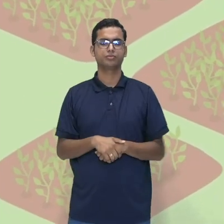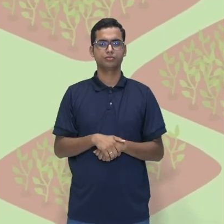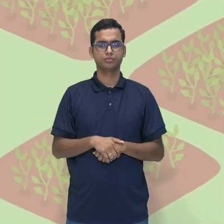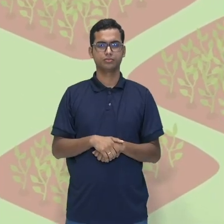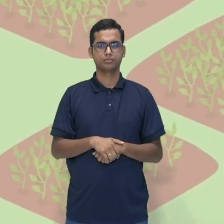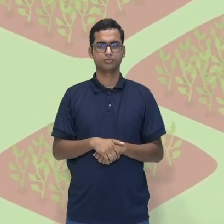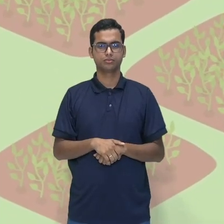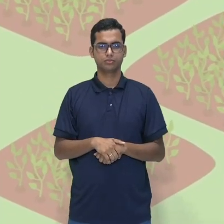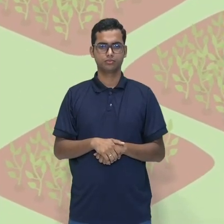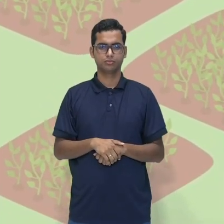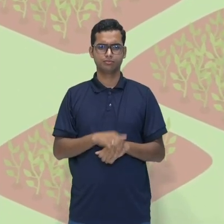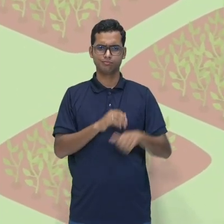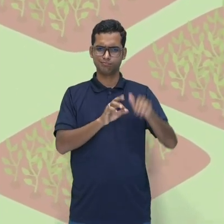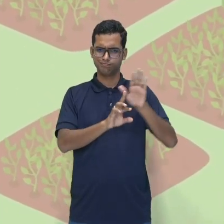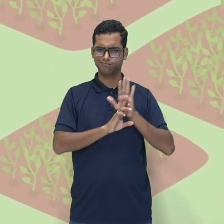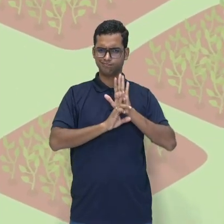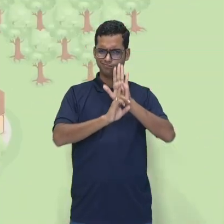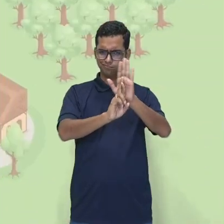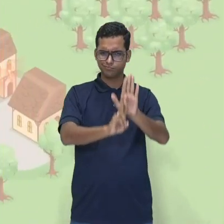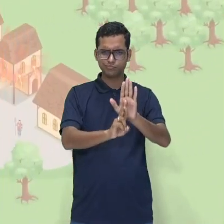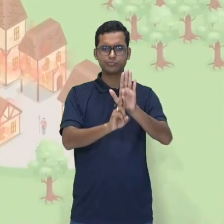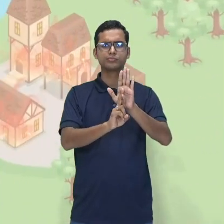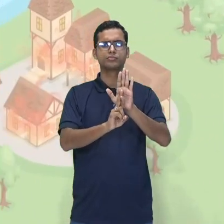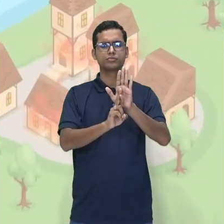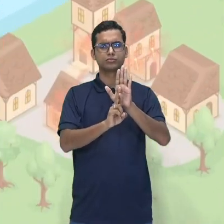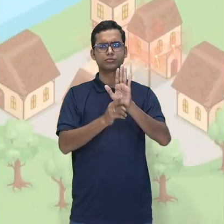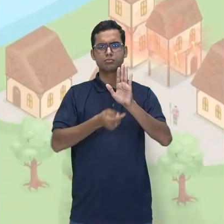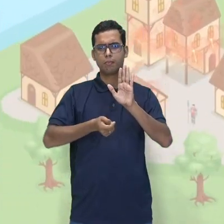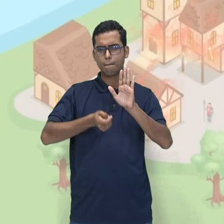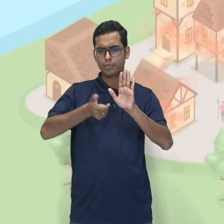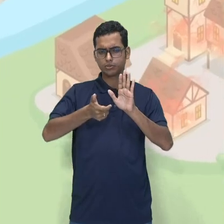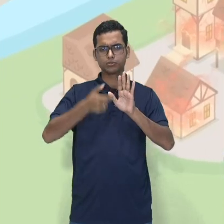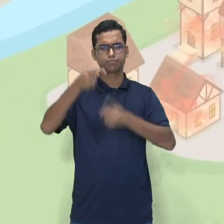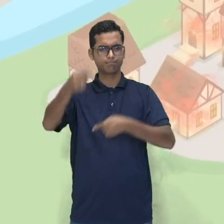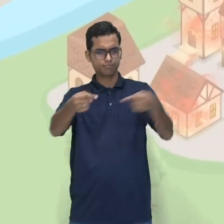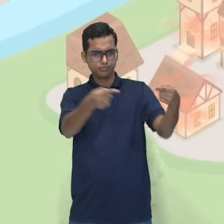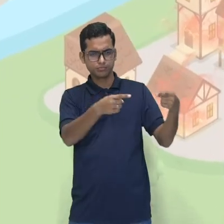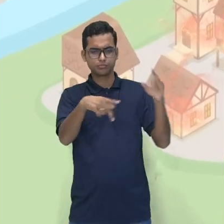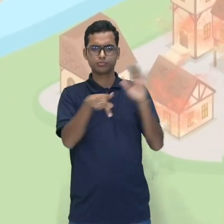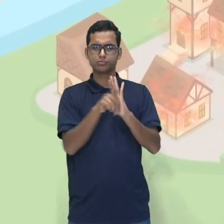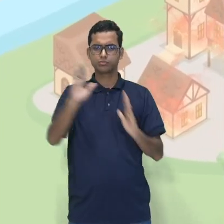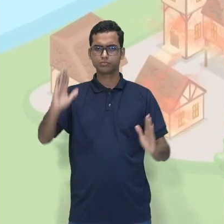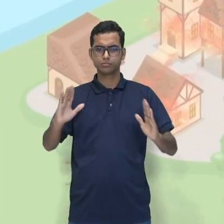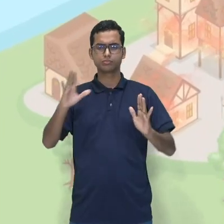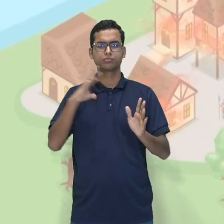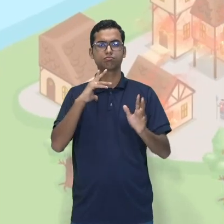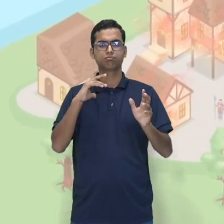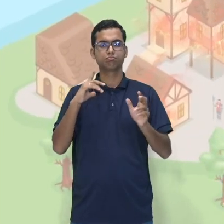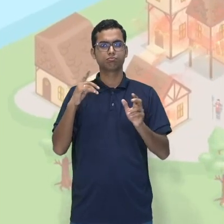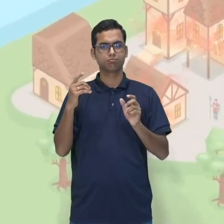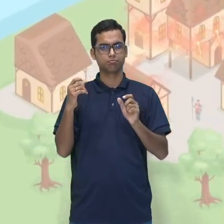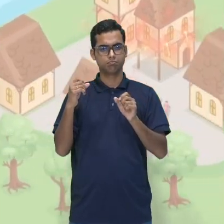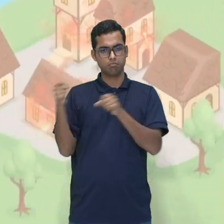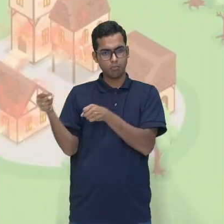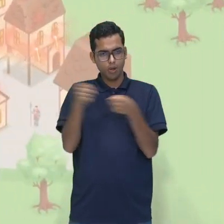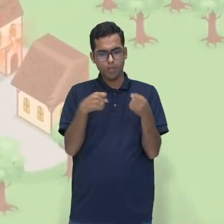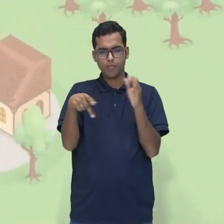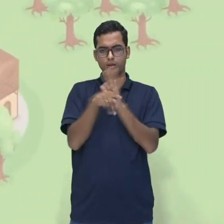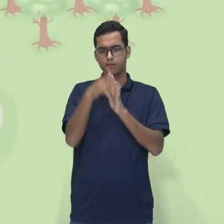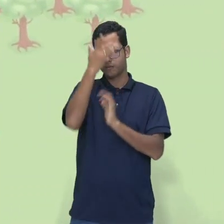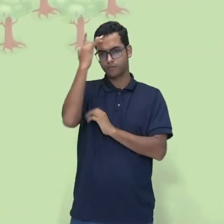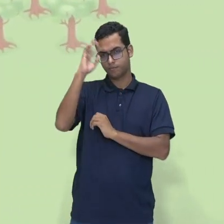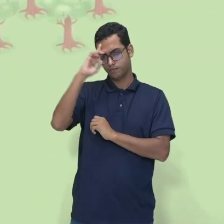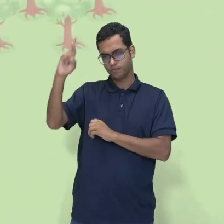muita representatividade. A representatividade política desse período estava nas mãos dos senhores feudais.